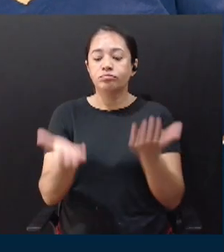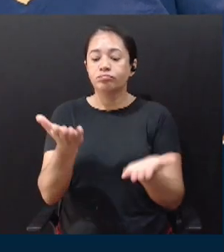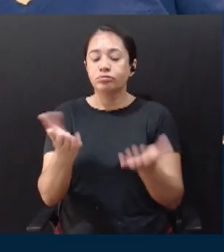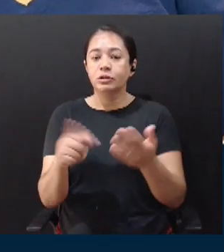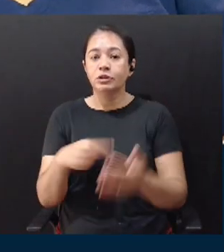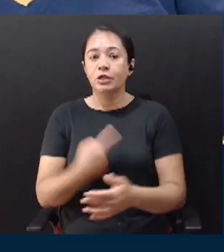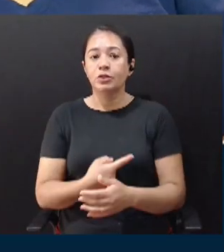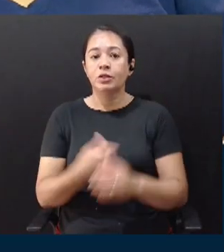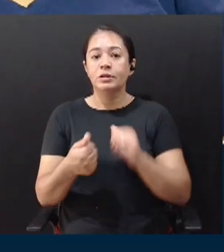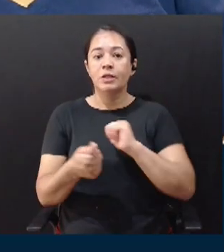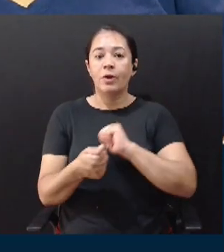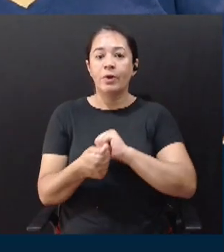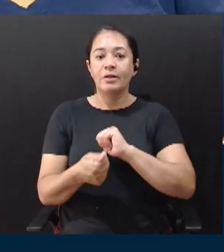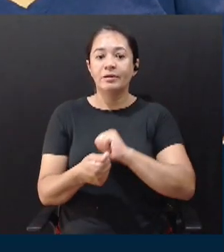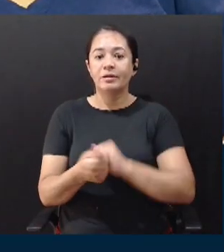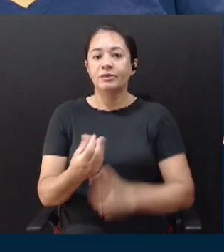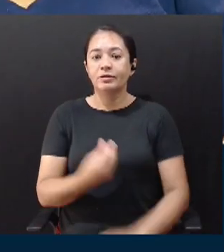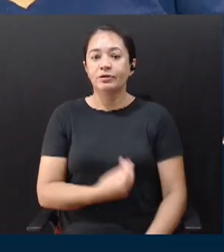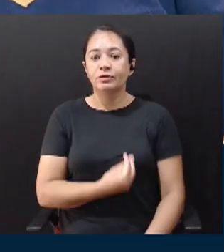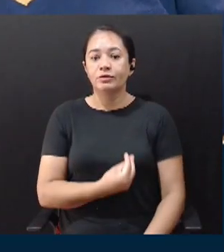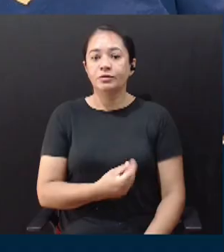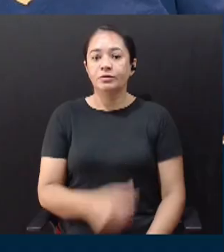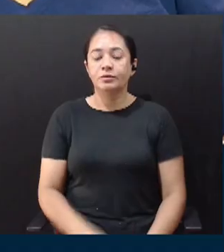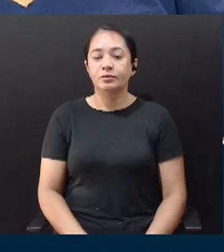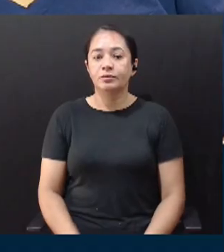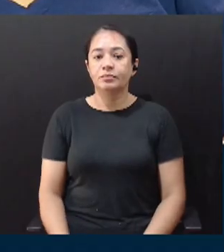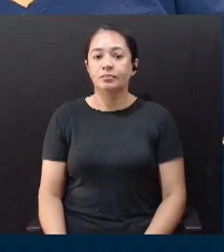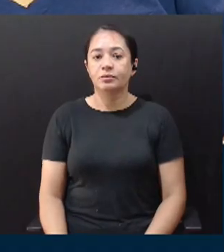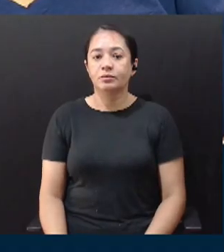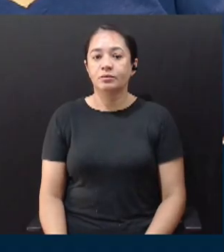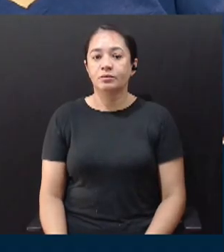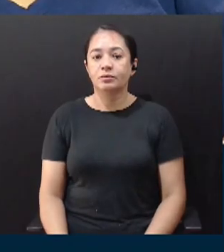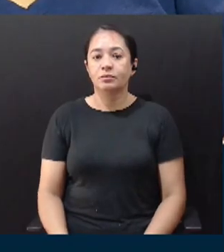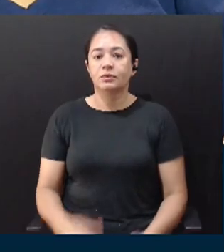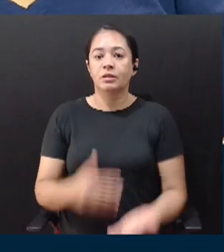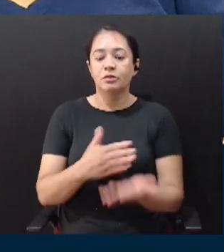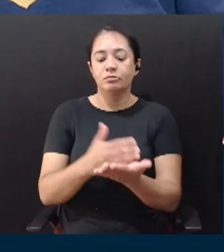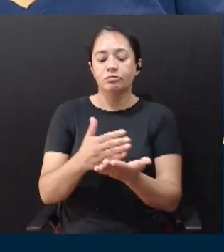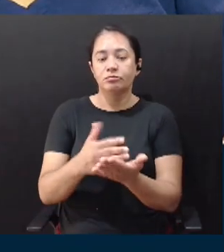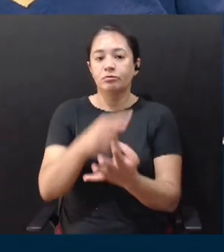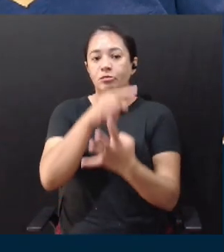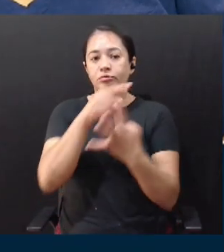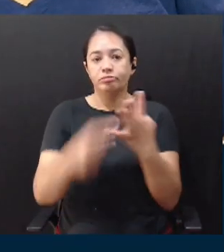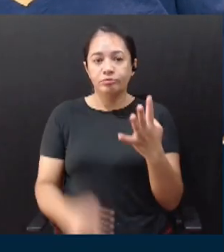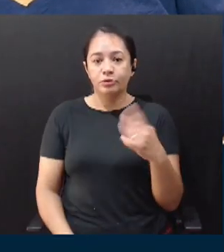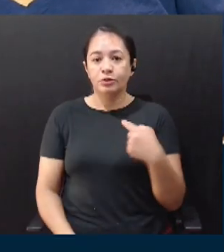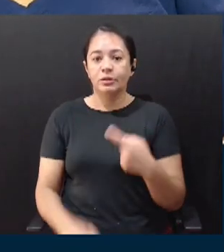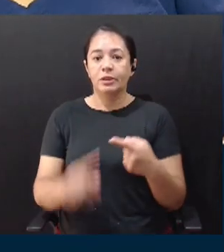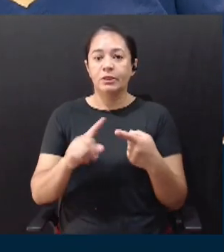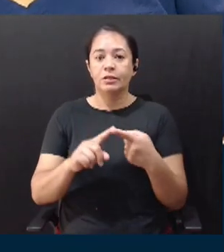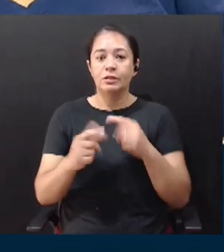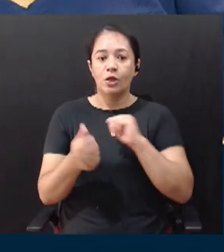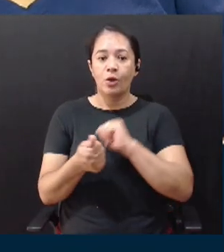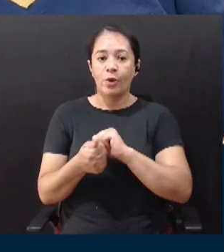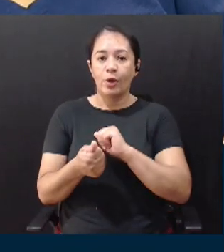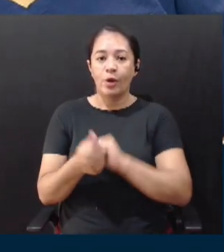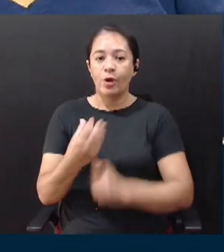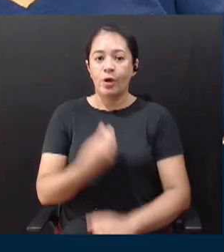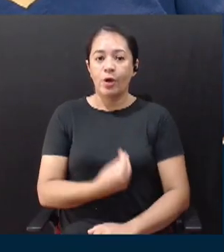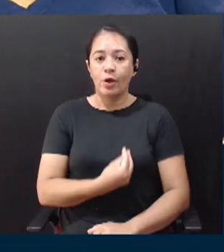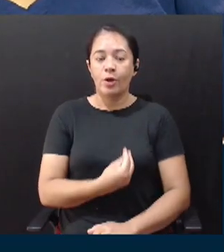vida, Isso. né, que se divide em quadrantes. Então, nós temos a nossa qualidade de vida